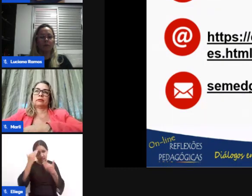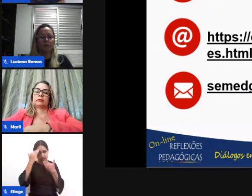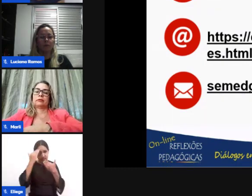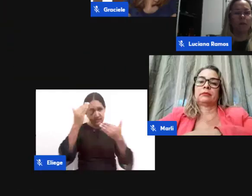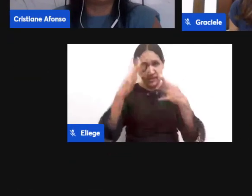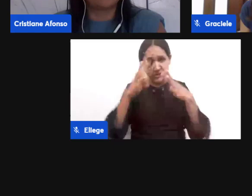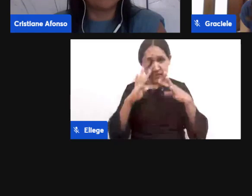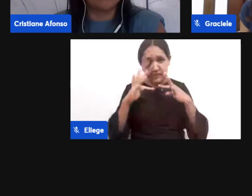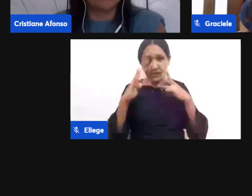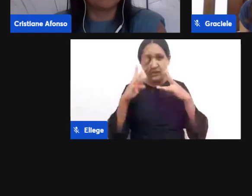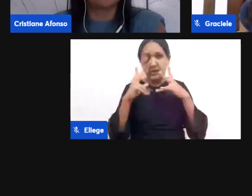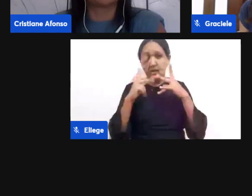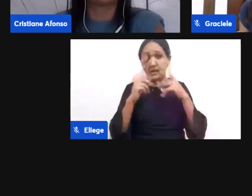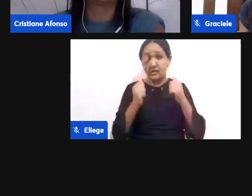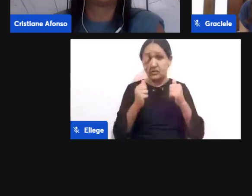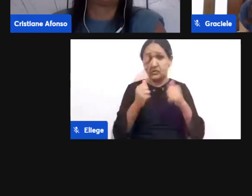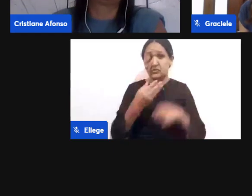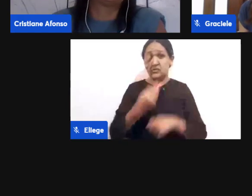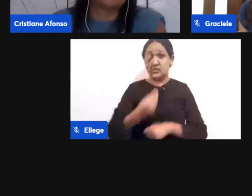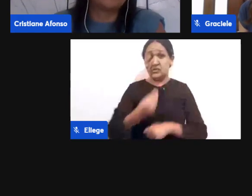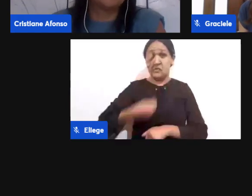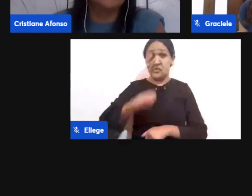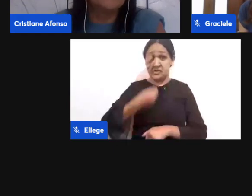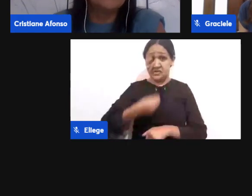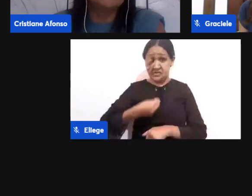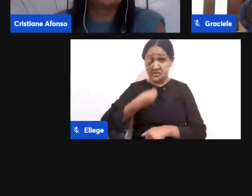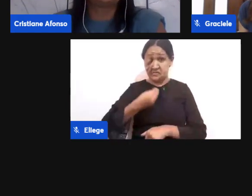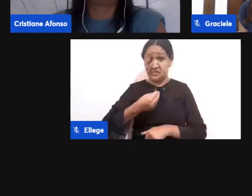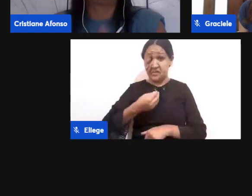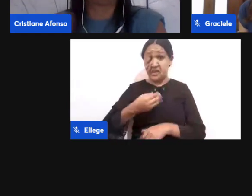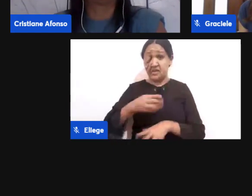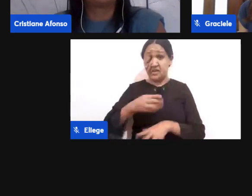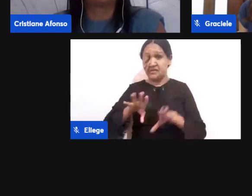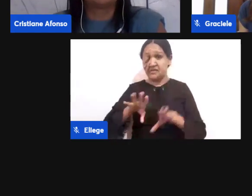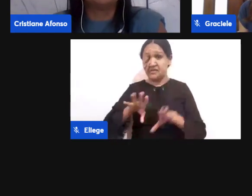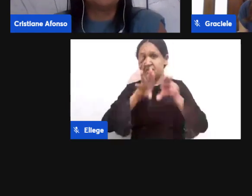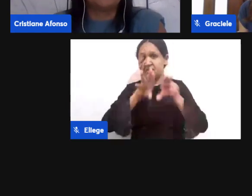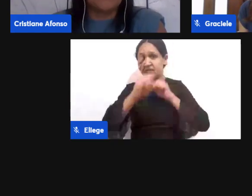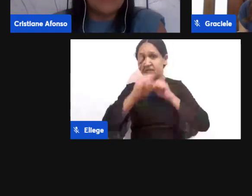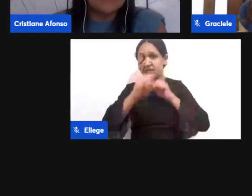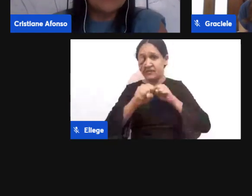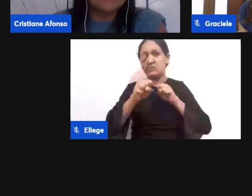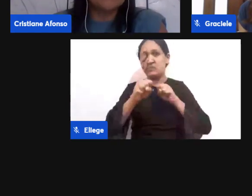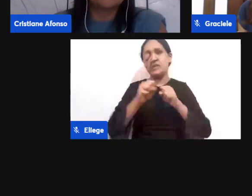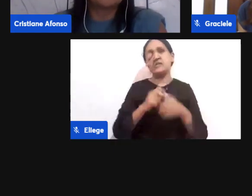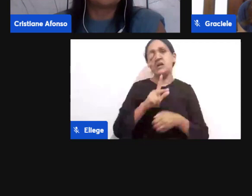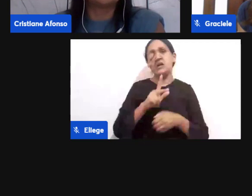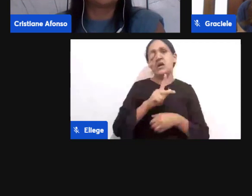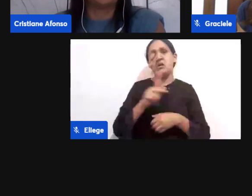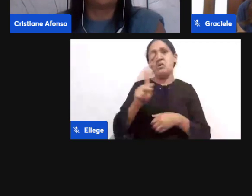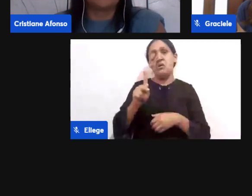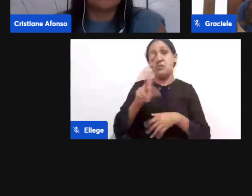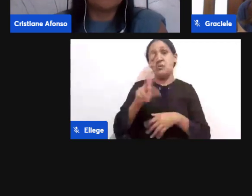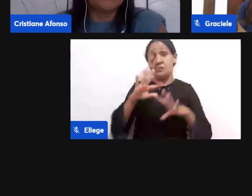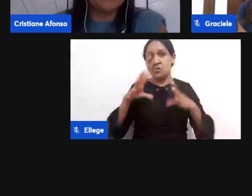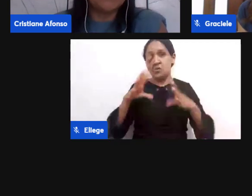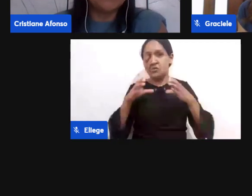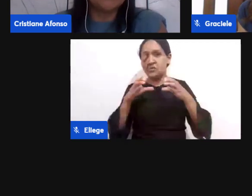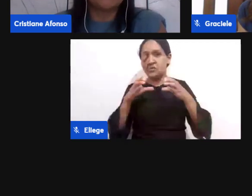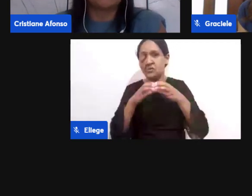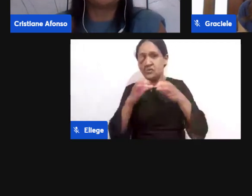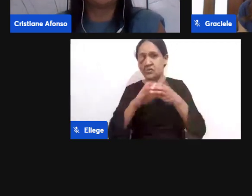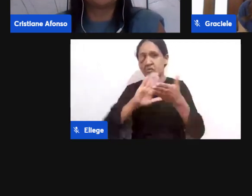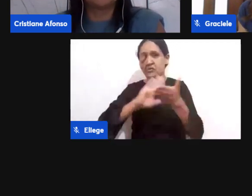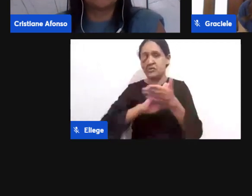que participaram da nossa formação, o pessoal lá da DITEC, os